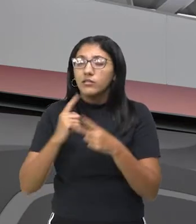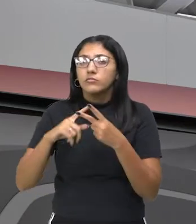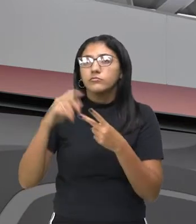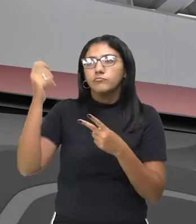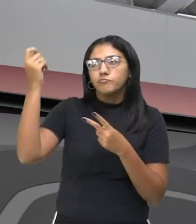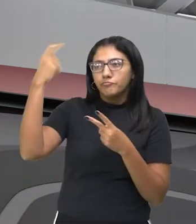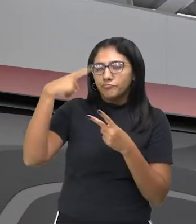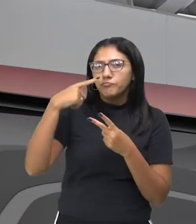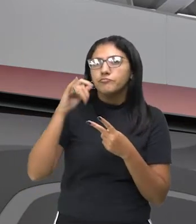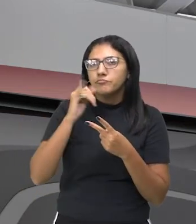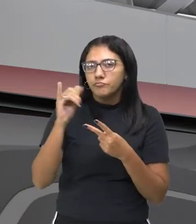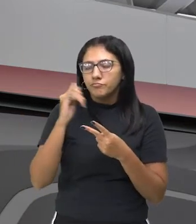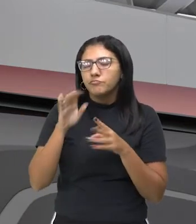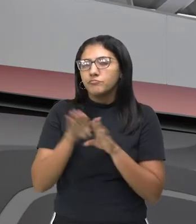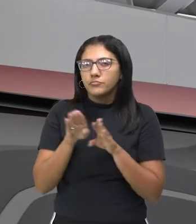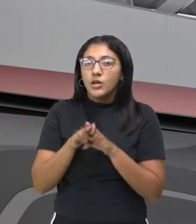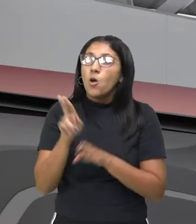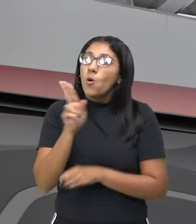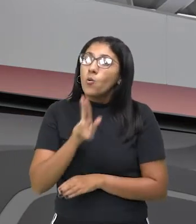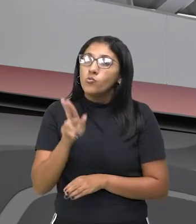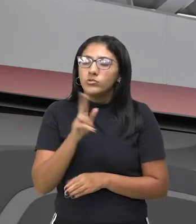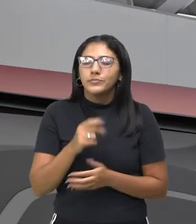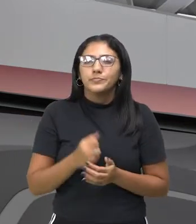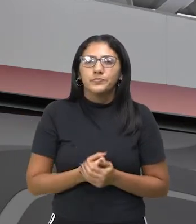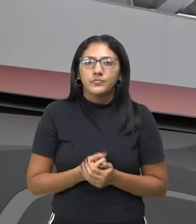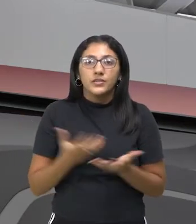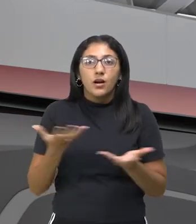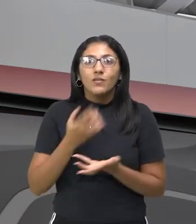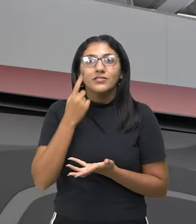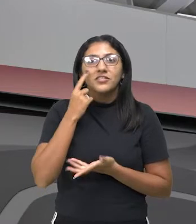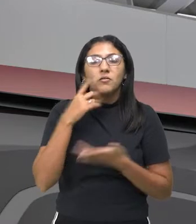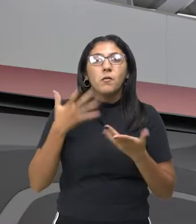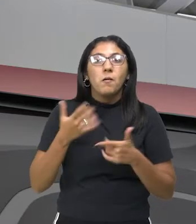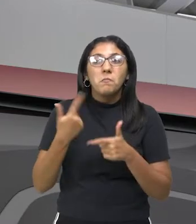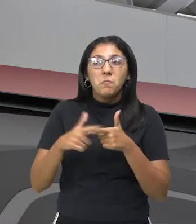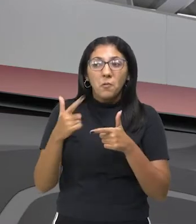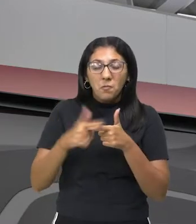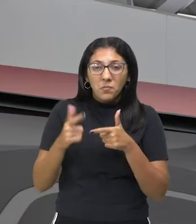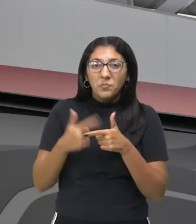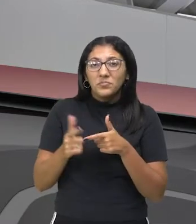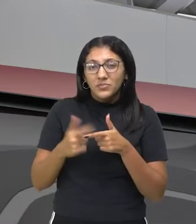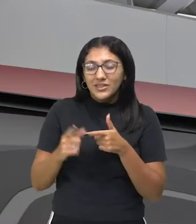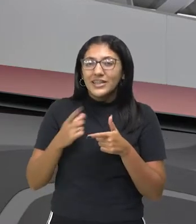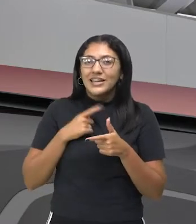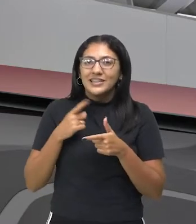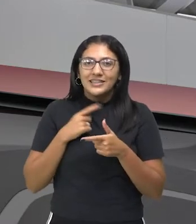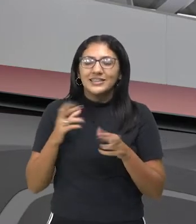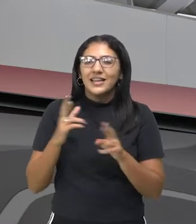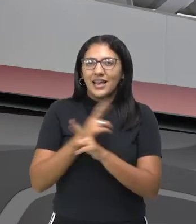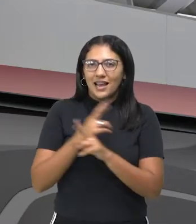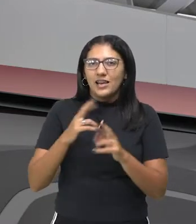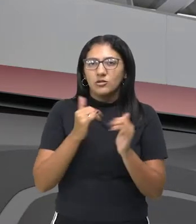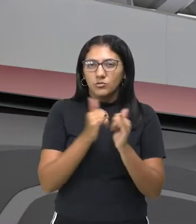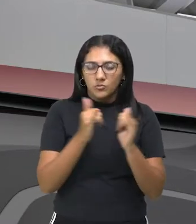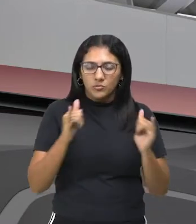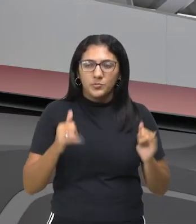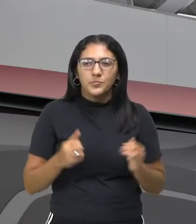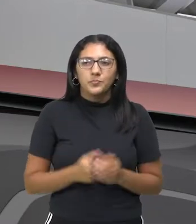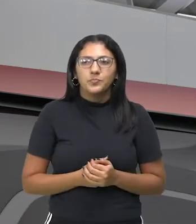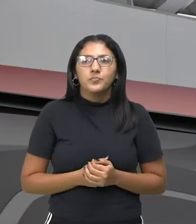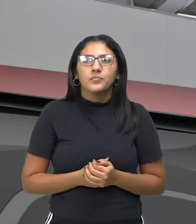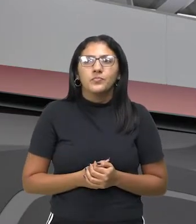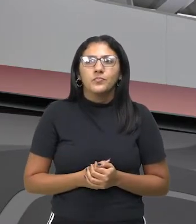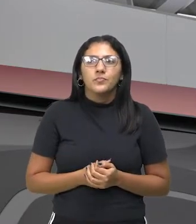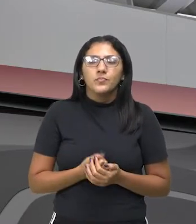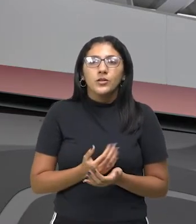analisou. E aí, a partir de agora, a gente vai ver quais são, então, essas polêmicas a mais que envolvem as usinas hidrelétricas. Começando,